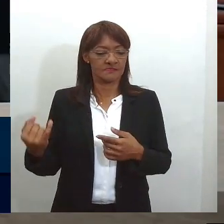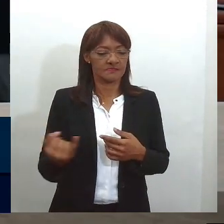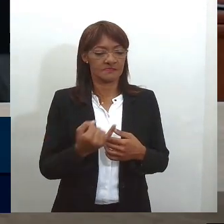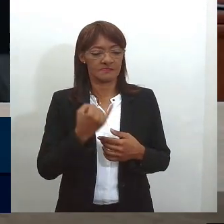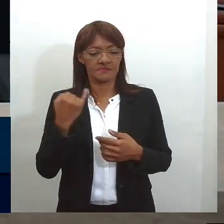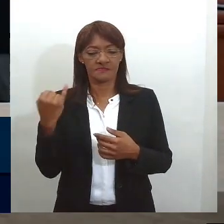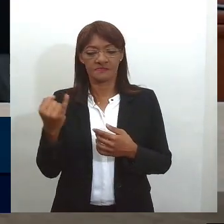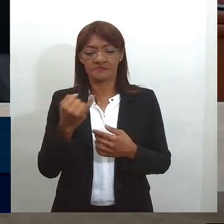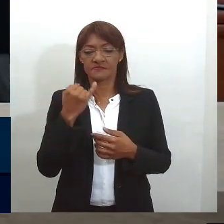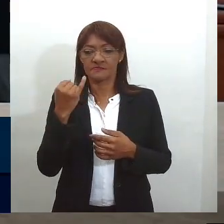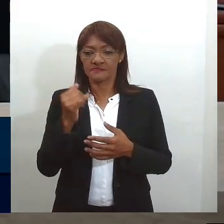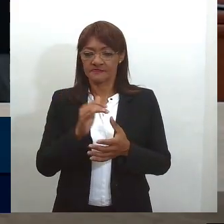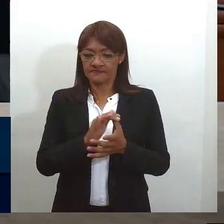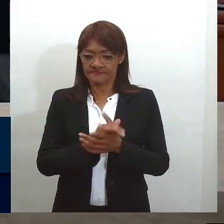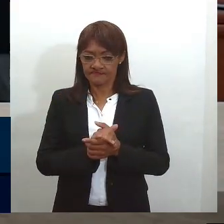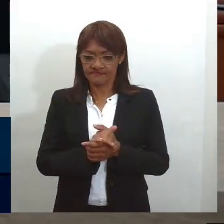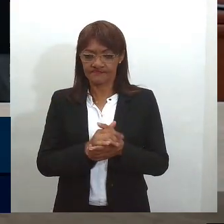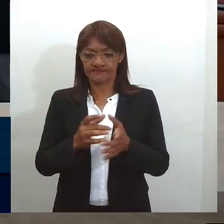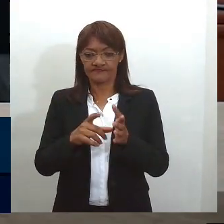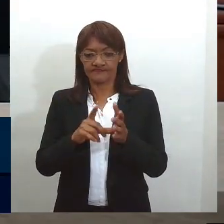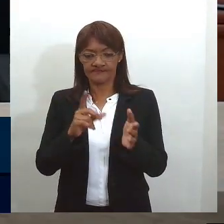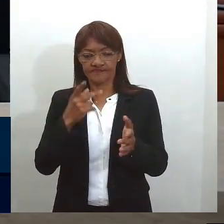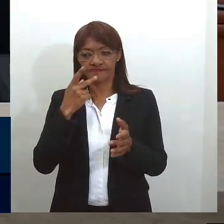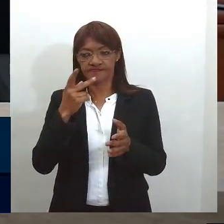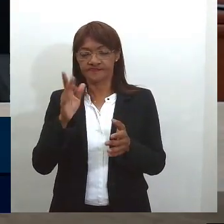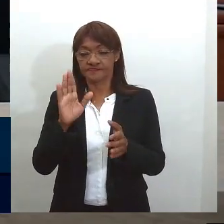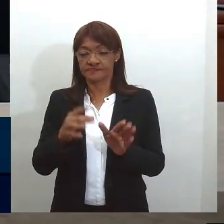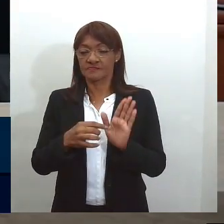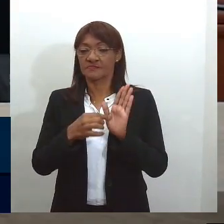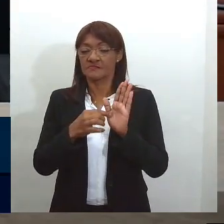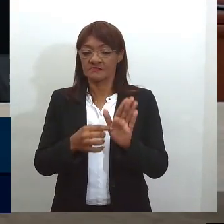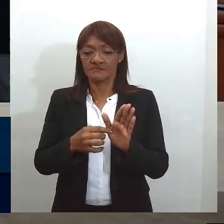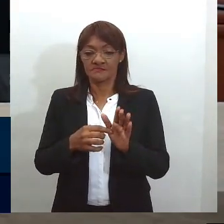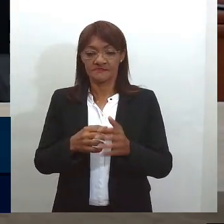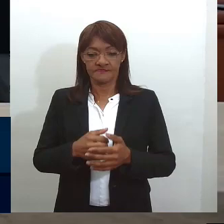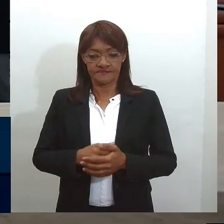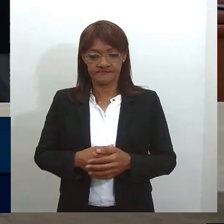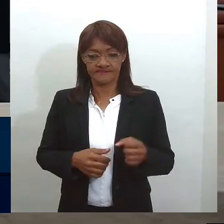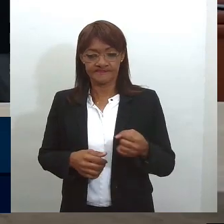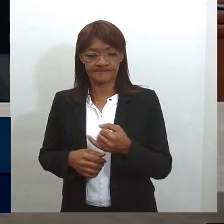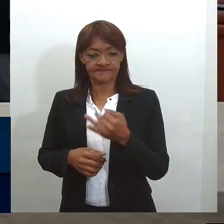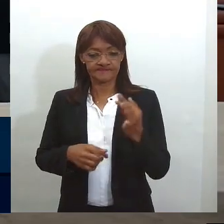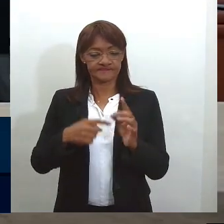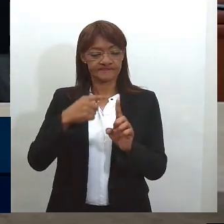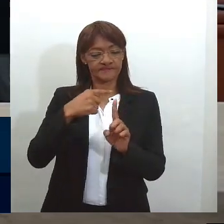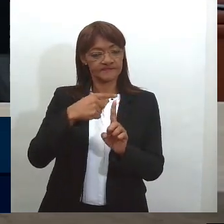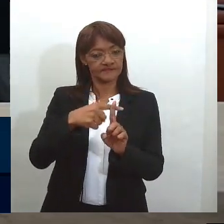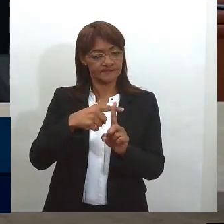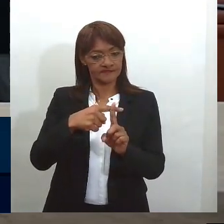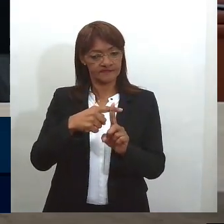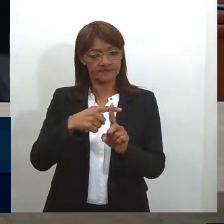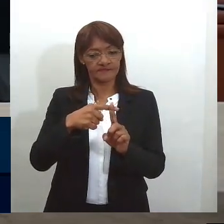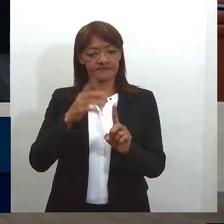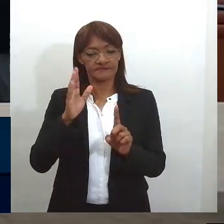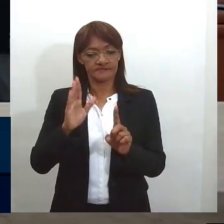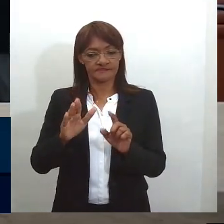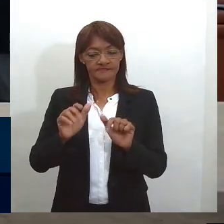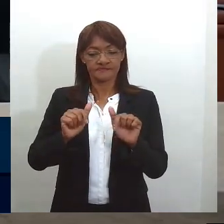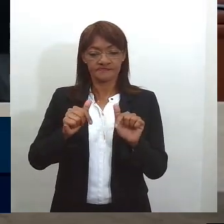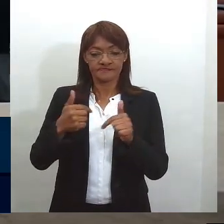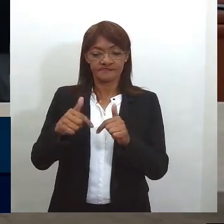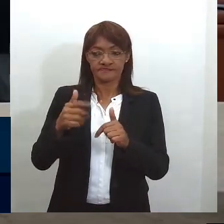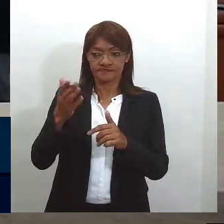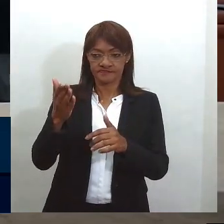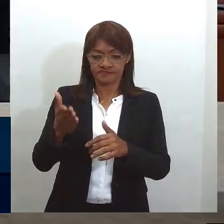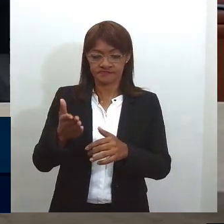que foi apresentado, pelos números positivos, né, está fazendo um trabalho, né, que está à altura,